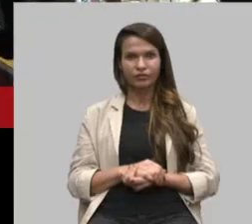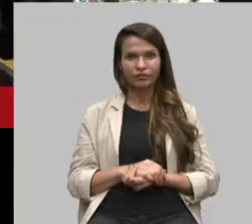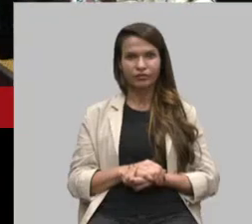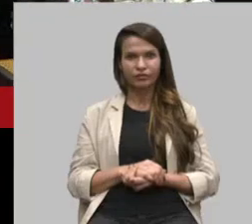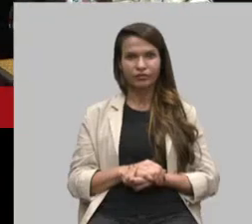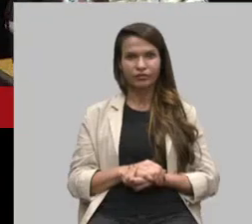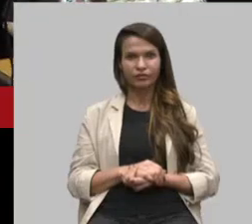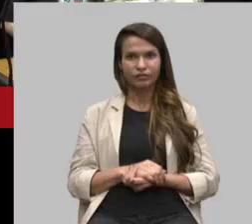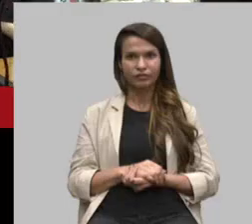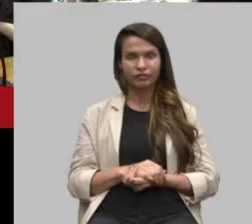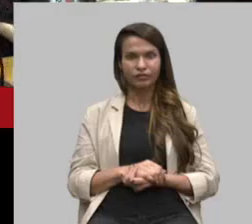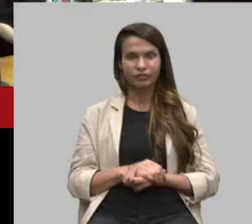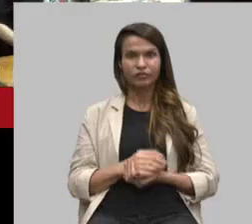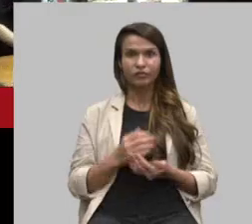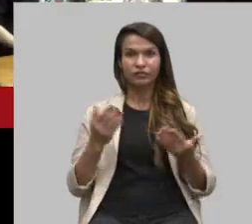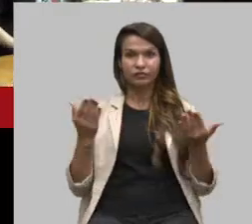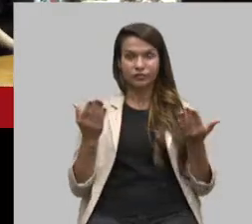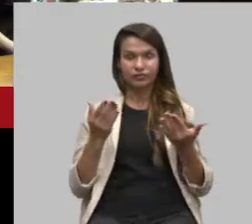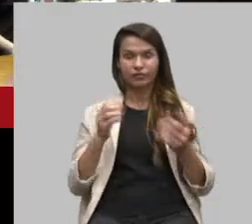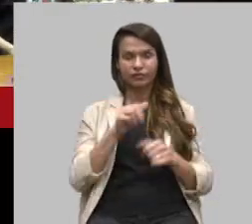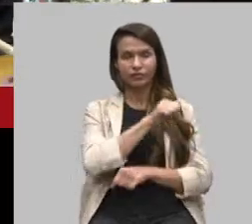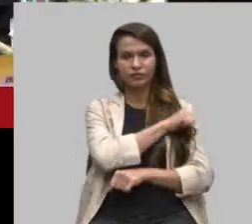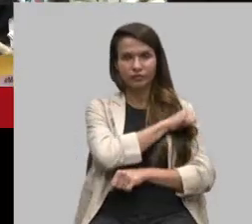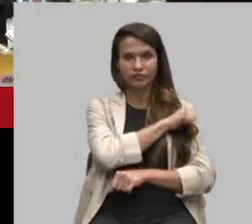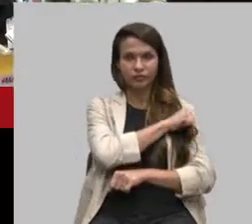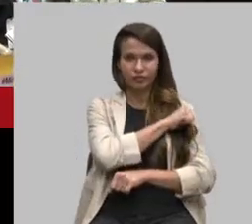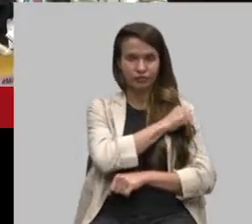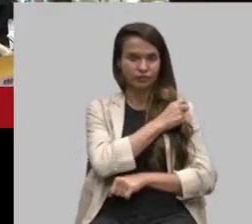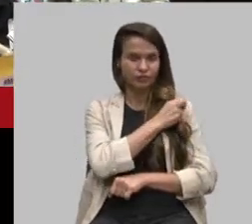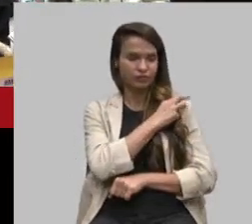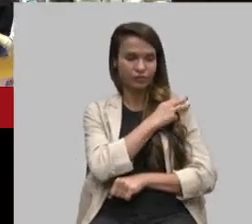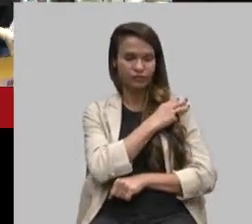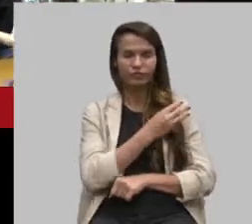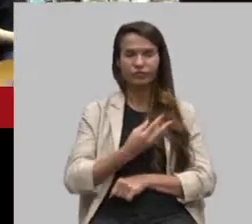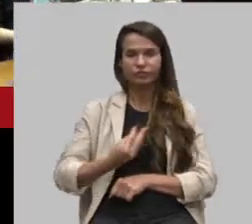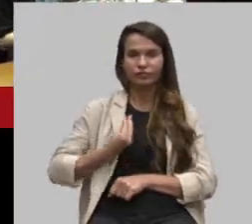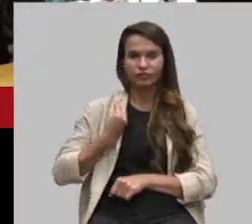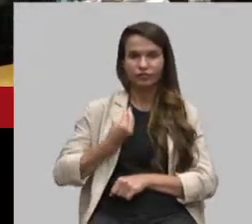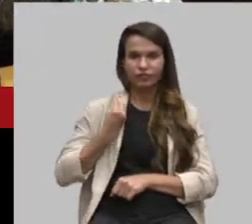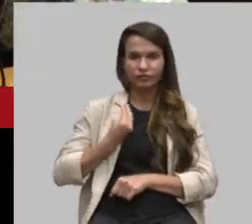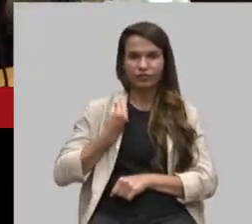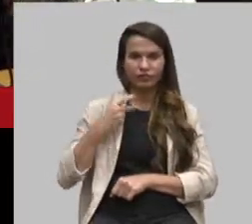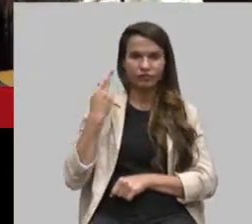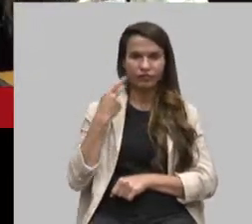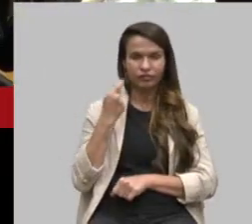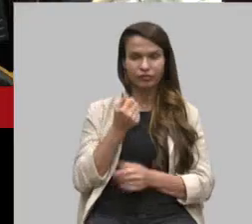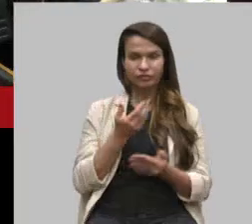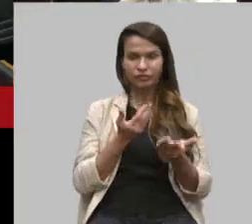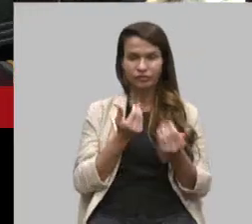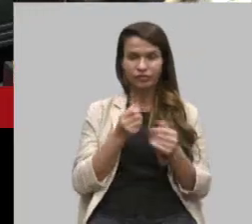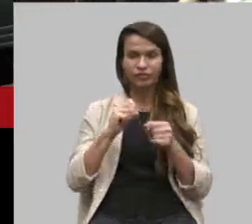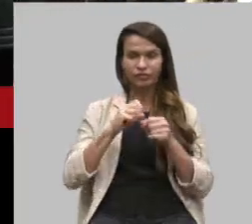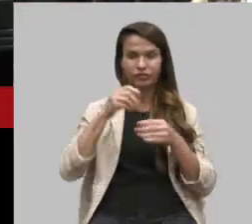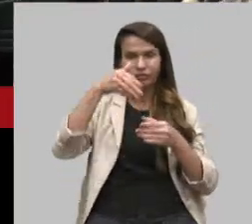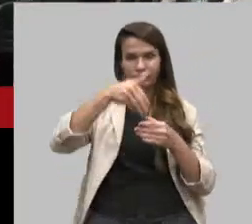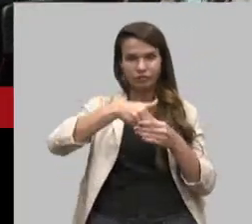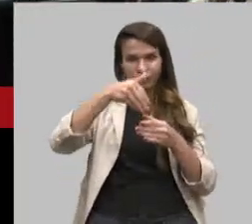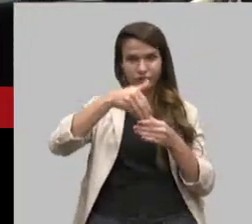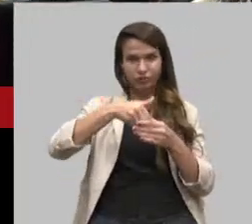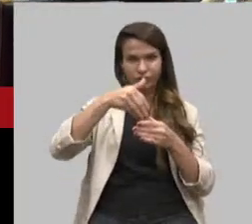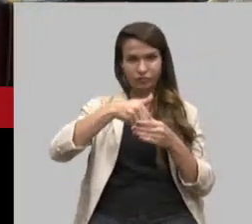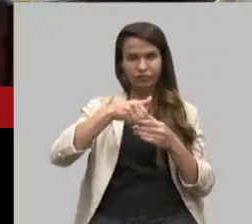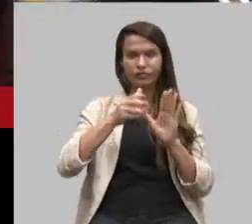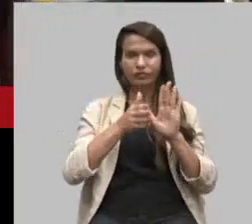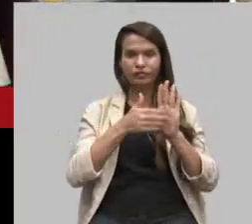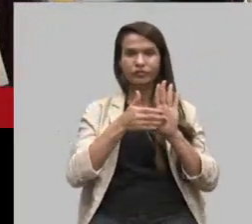neste momento Os estudantes do ensino médio participantes aqui do Parlamento jovem fazem a votação do das propostas